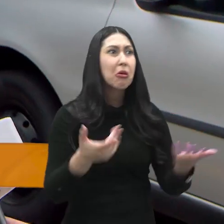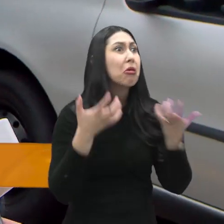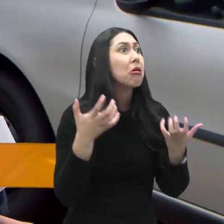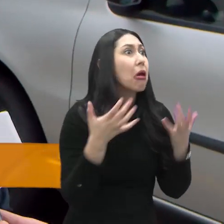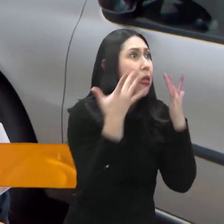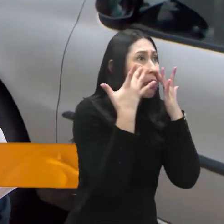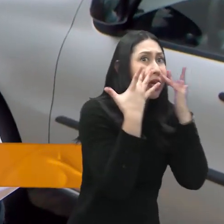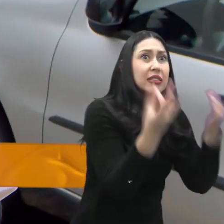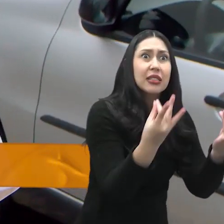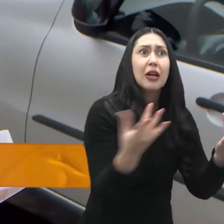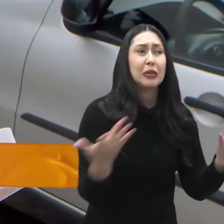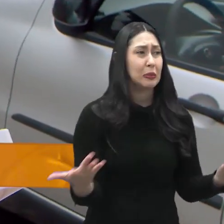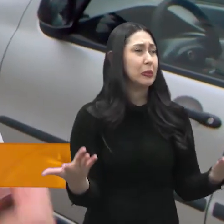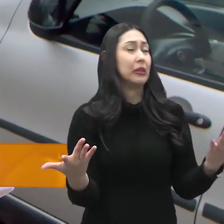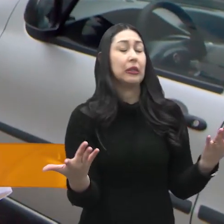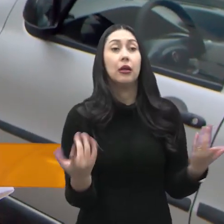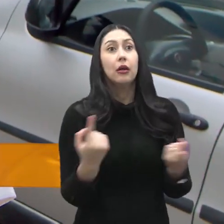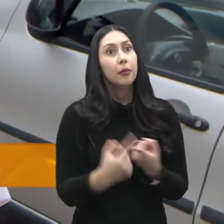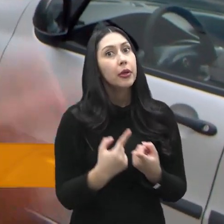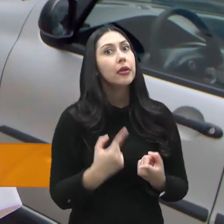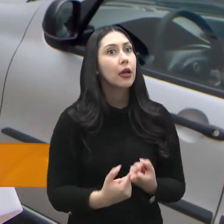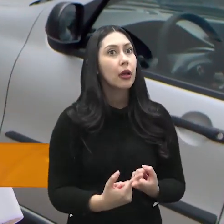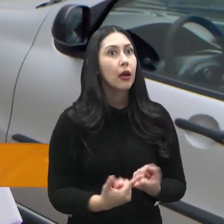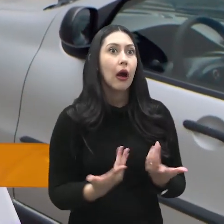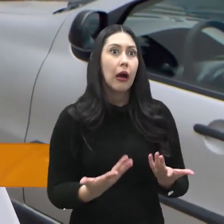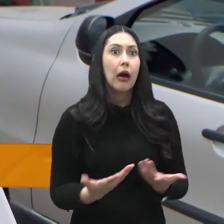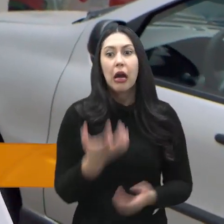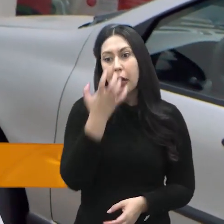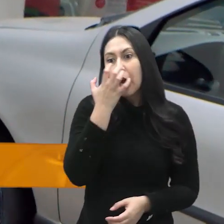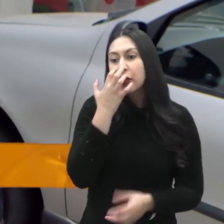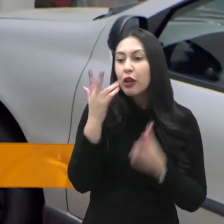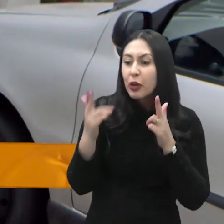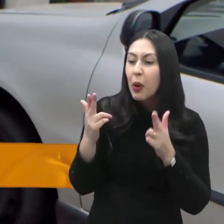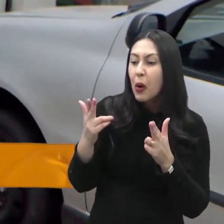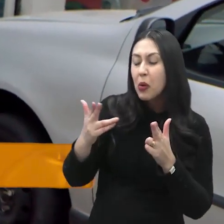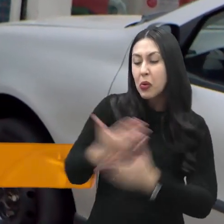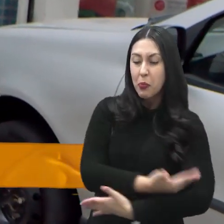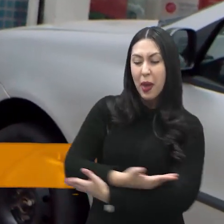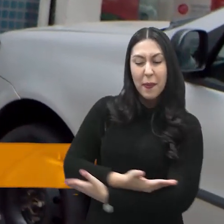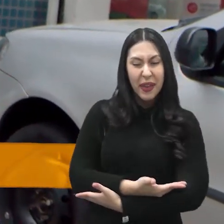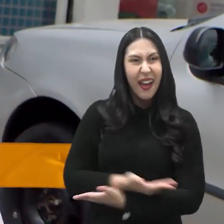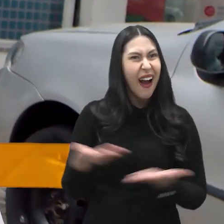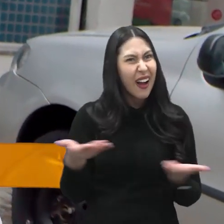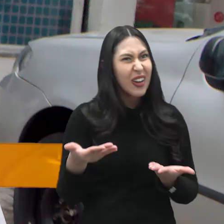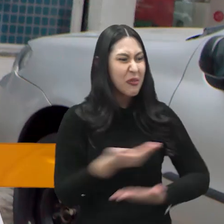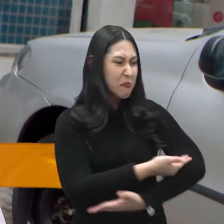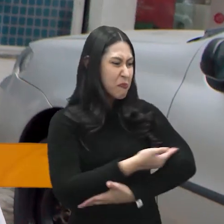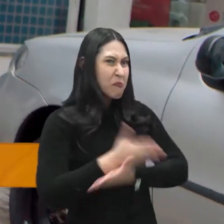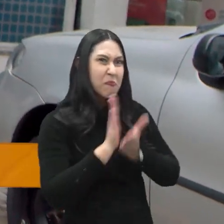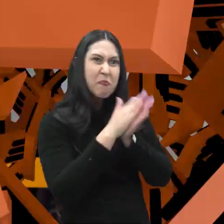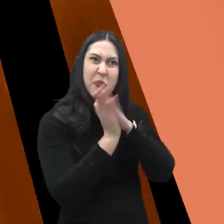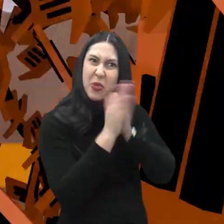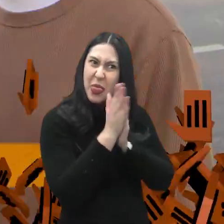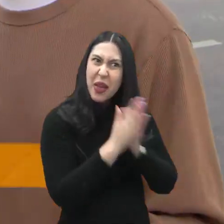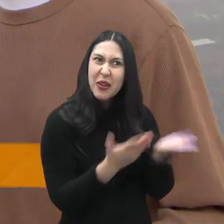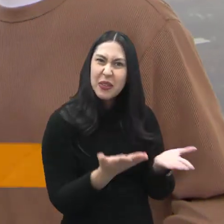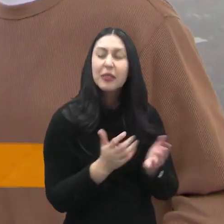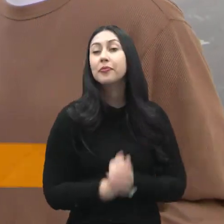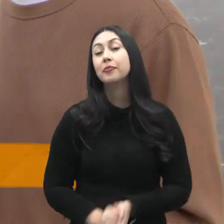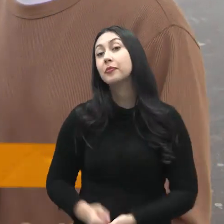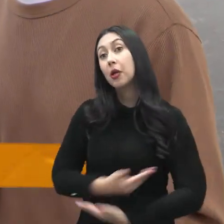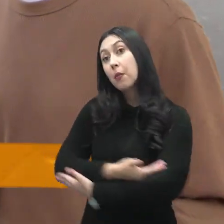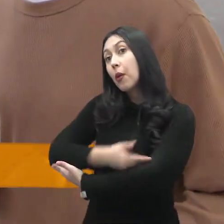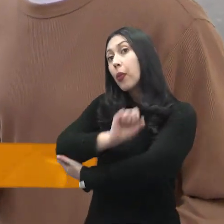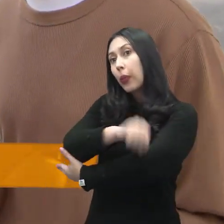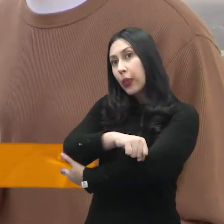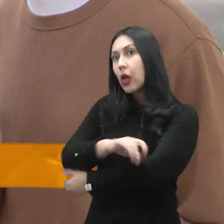do limite, gente. Porque tratar cachorro como criança já tratava. Agora, boneco, tá demais, né? Bebês reborn,